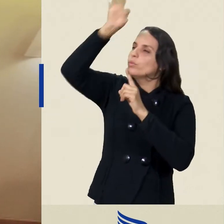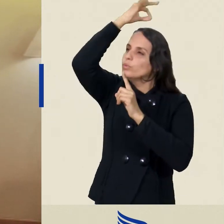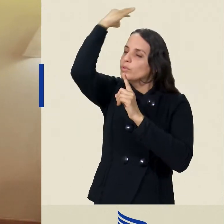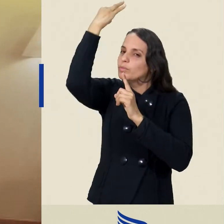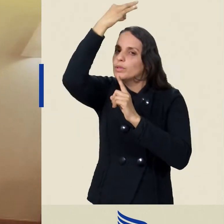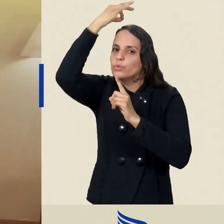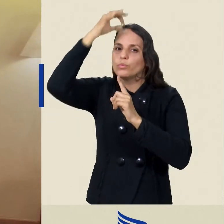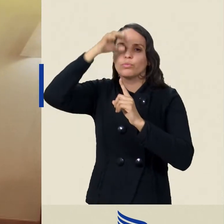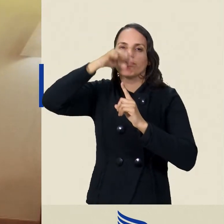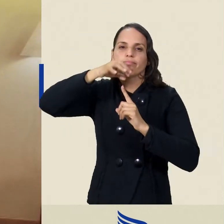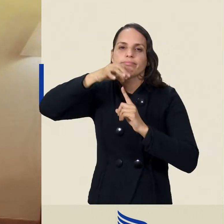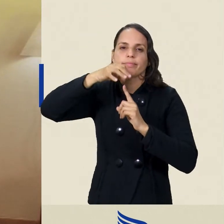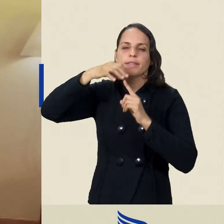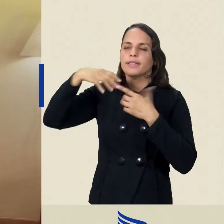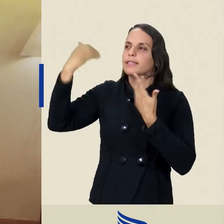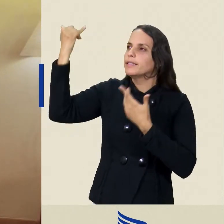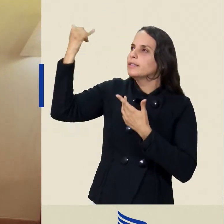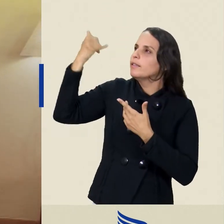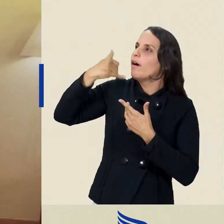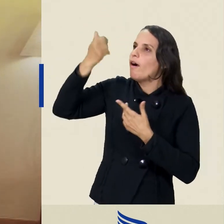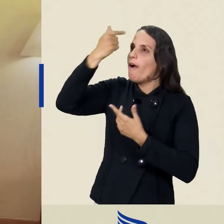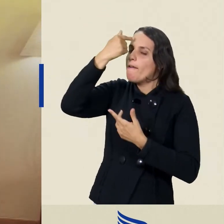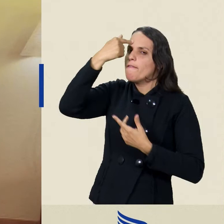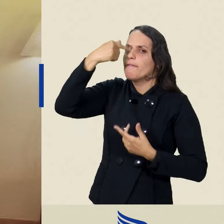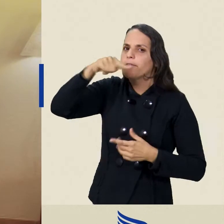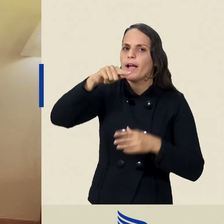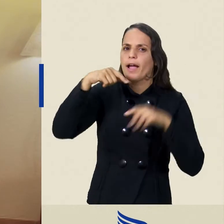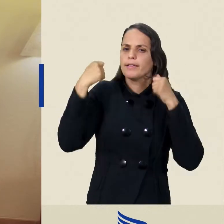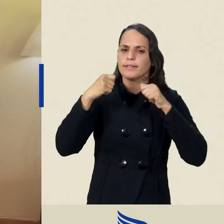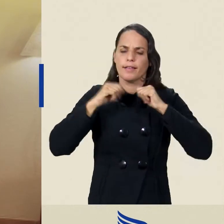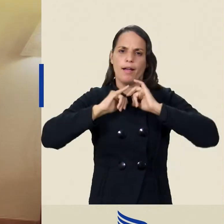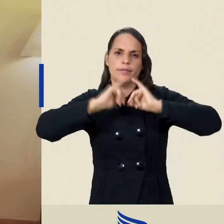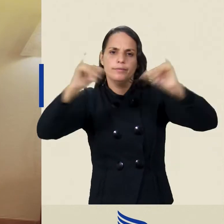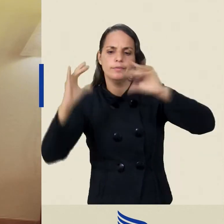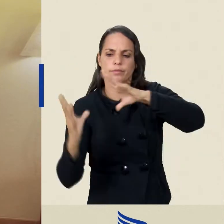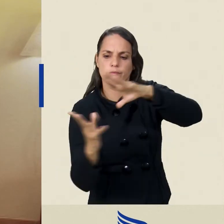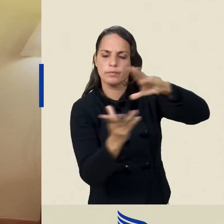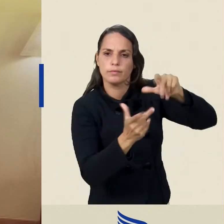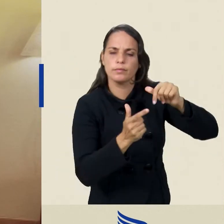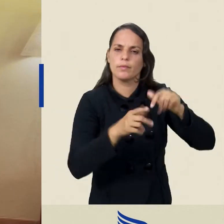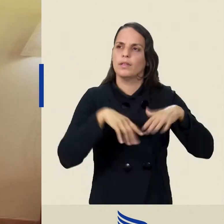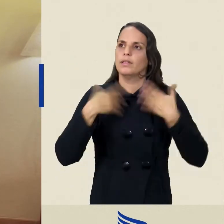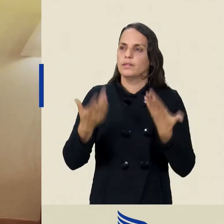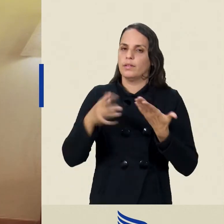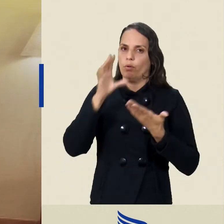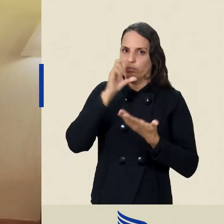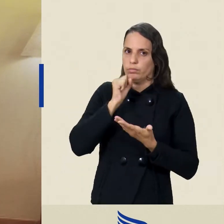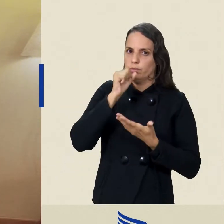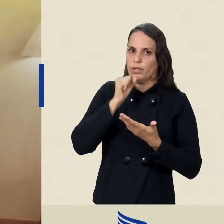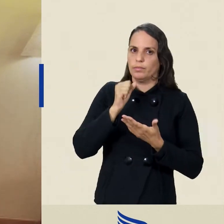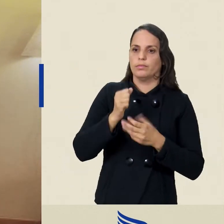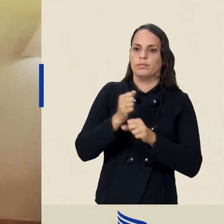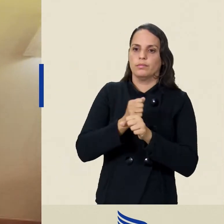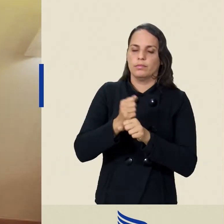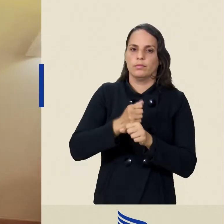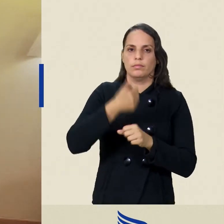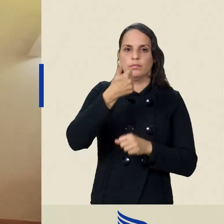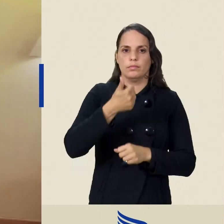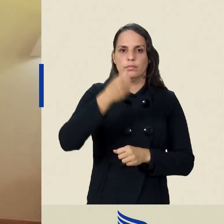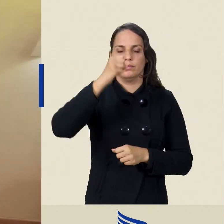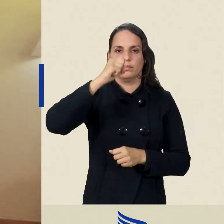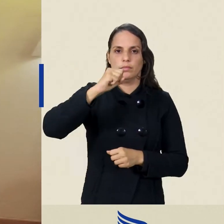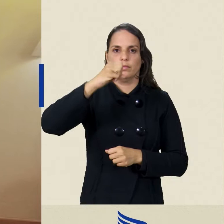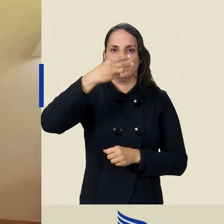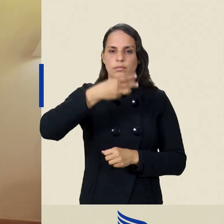Espírito Santo, que dizia: vá e diga isso ao mundo. Certo sábado, em 1831, Guilherme